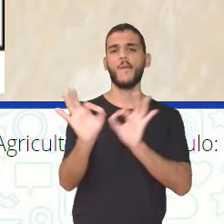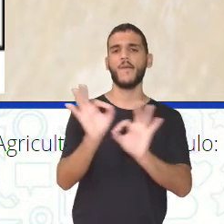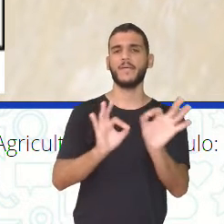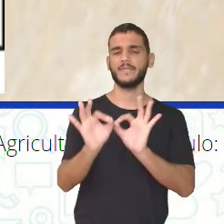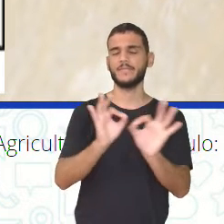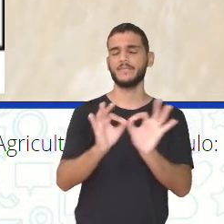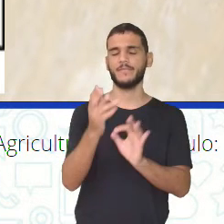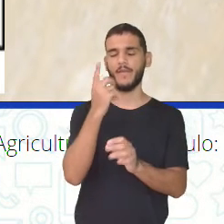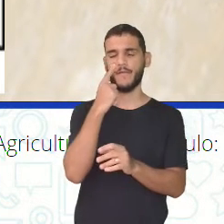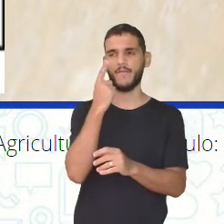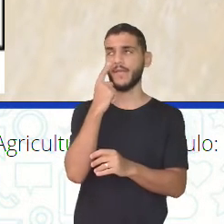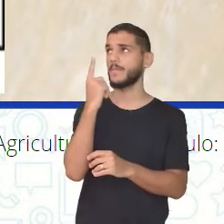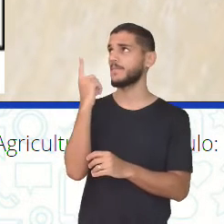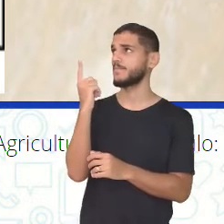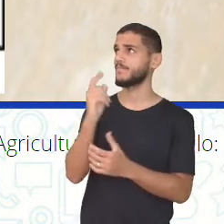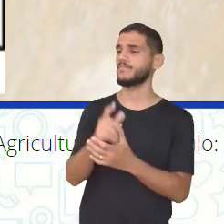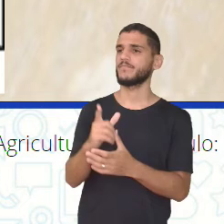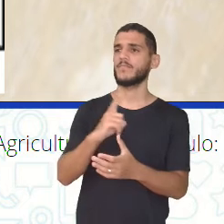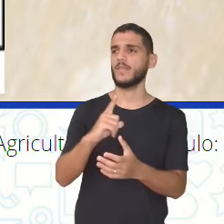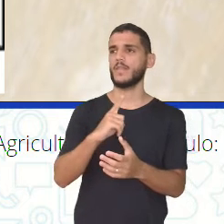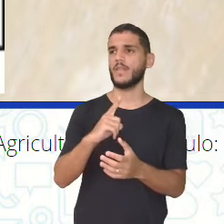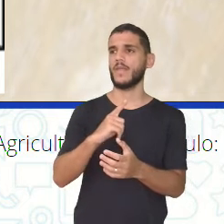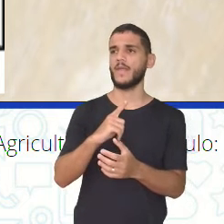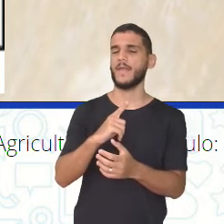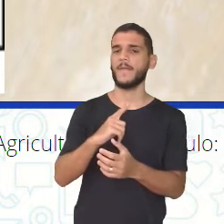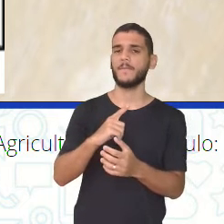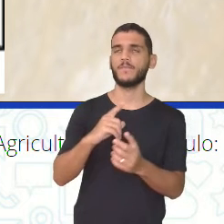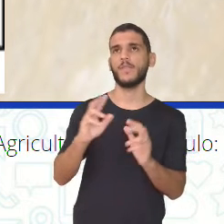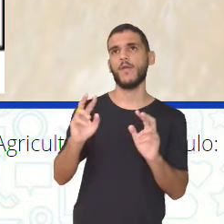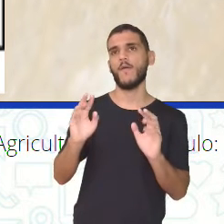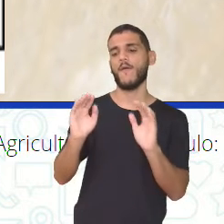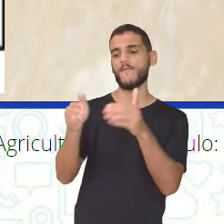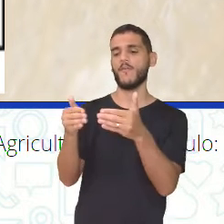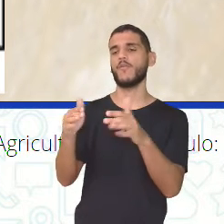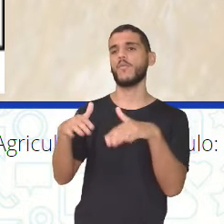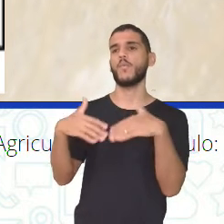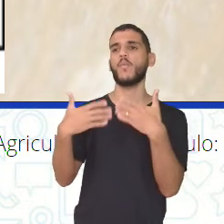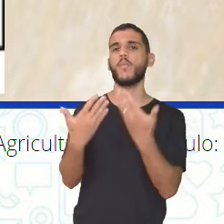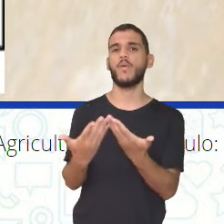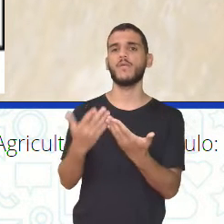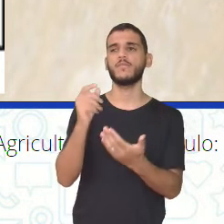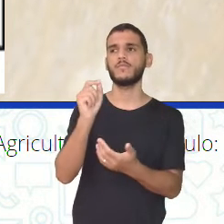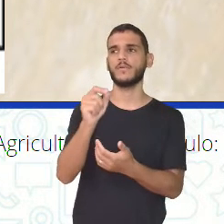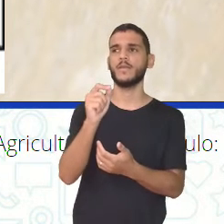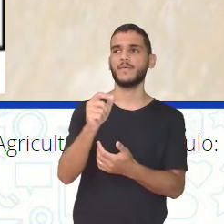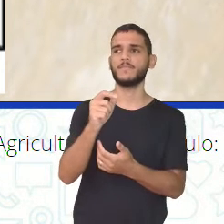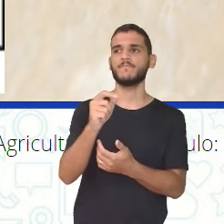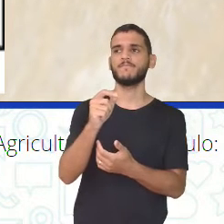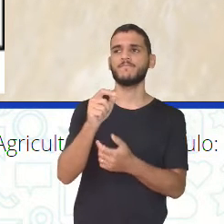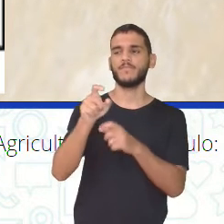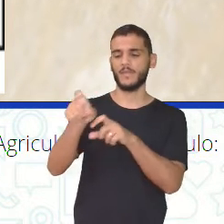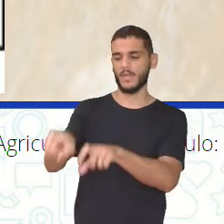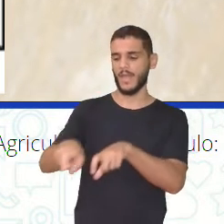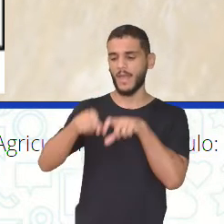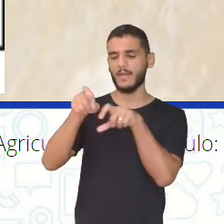a agricultura. Né? A agricultura, ela é um fenômeno, né, que vai